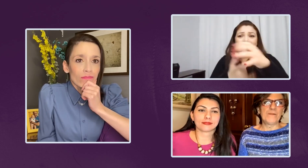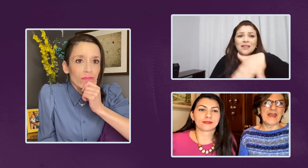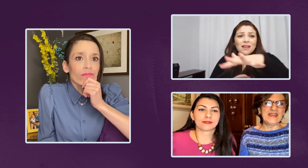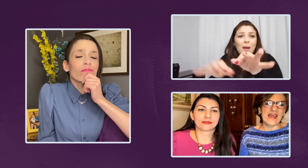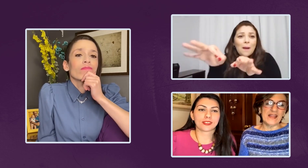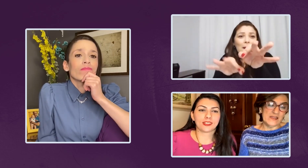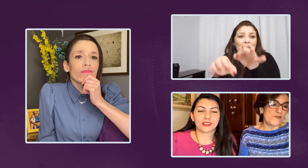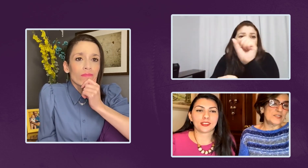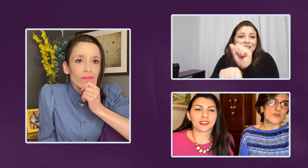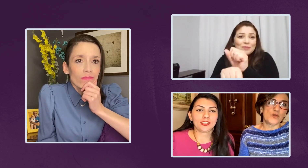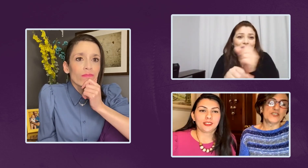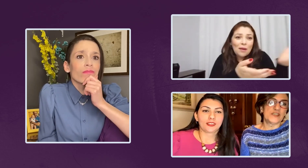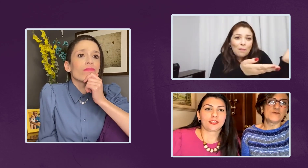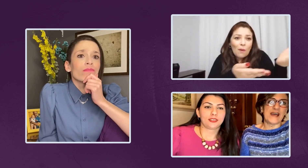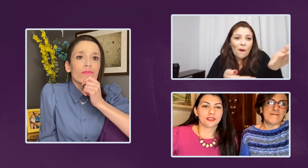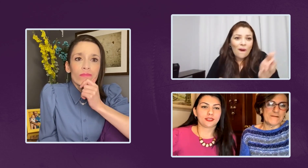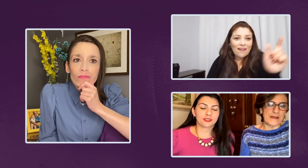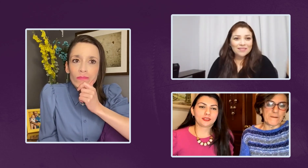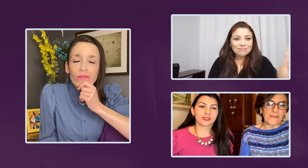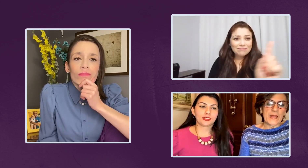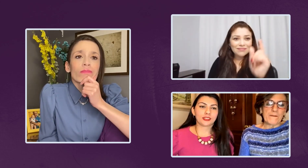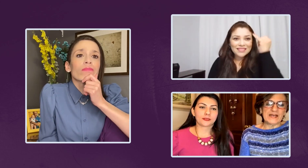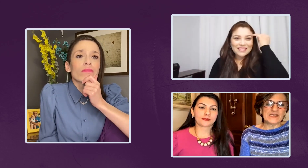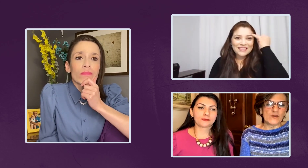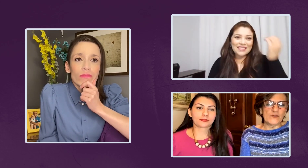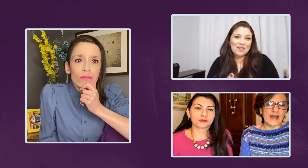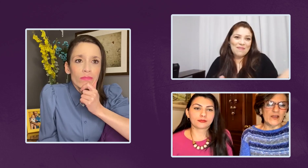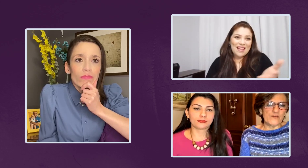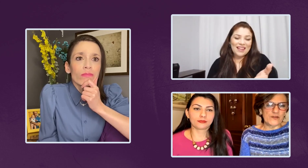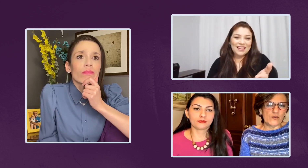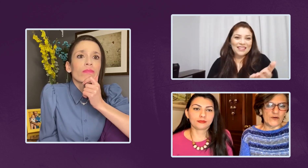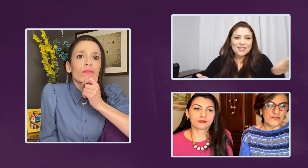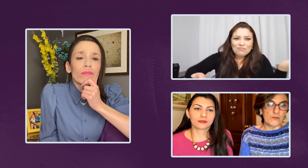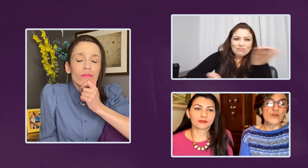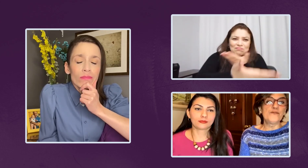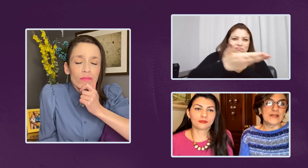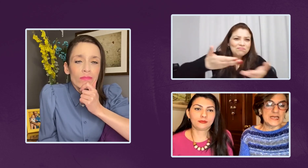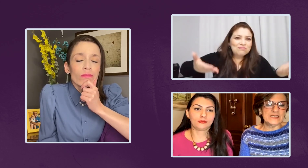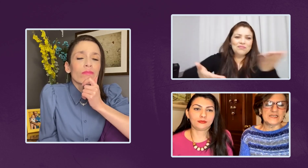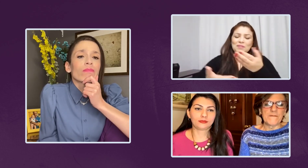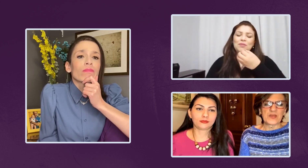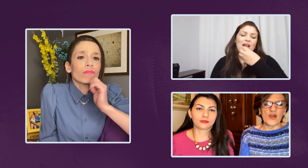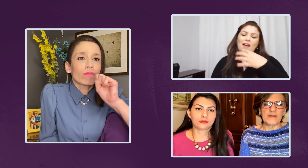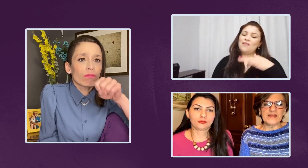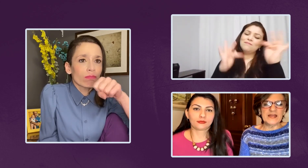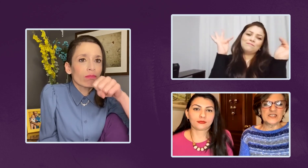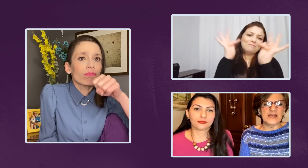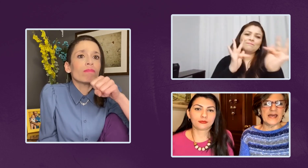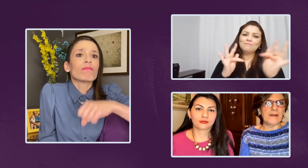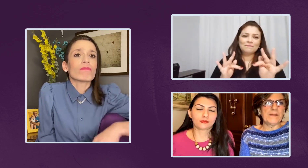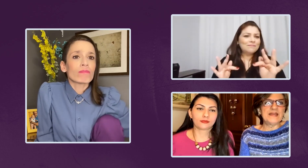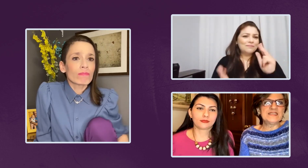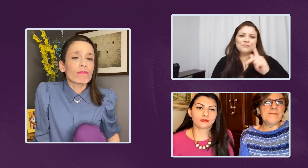Para o bem dela e talvez para os outros, a gente não sabe também. Mas então eu fico muito feliz, realmente, e a